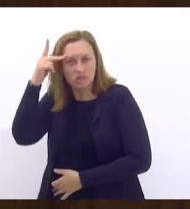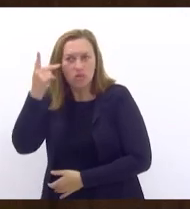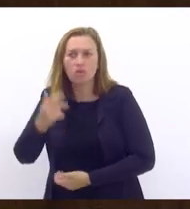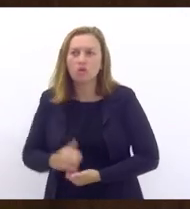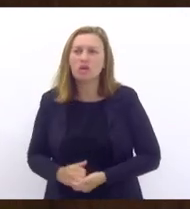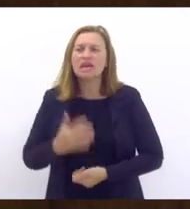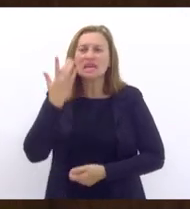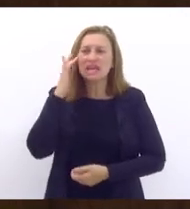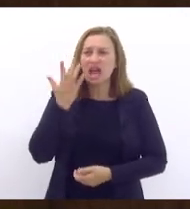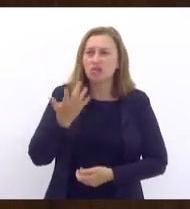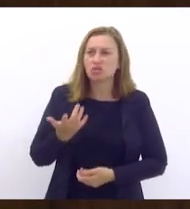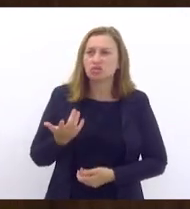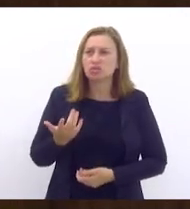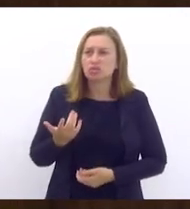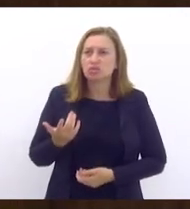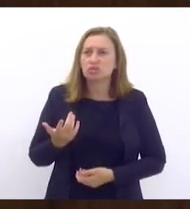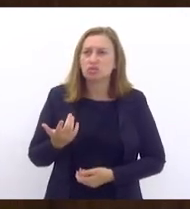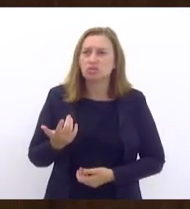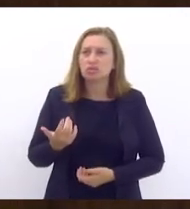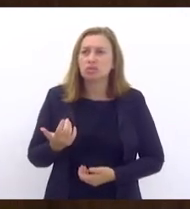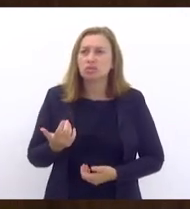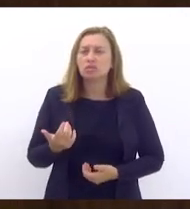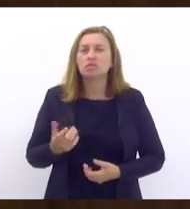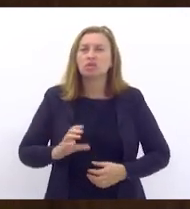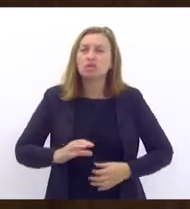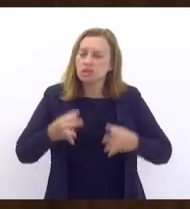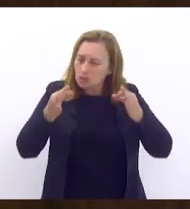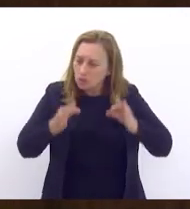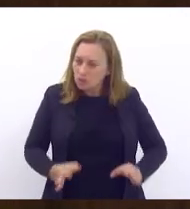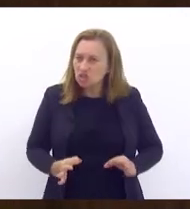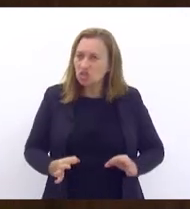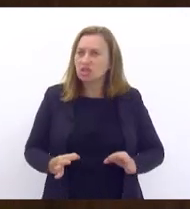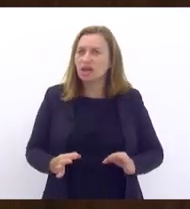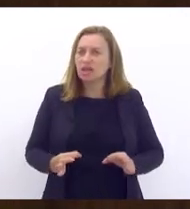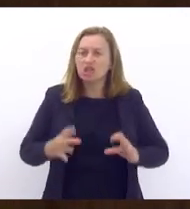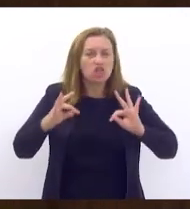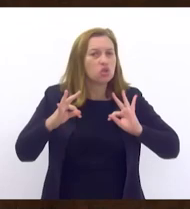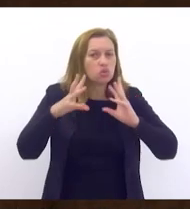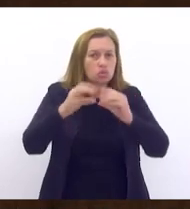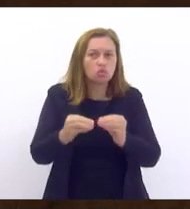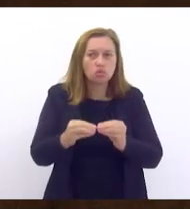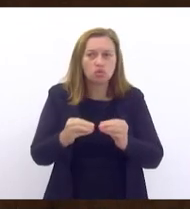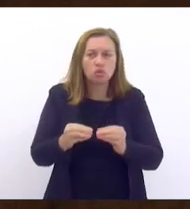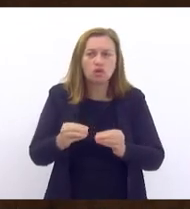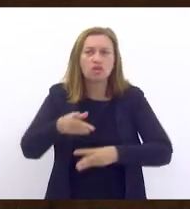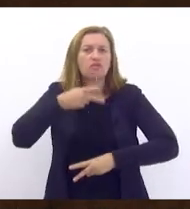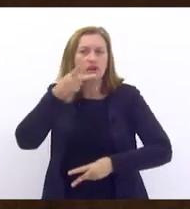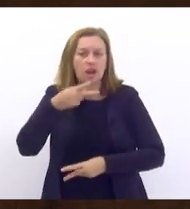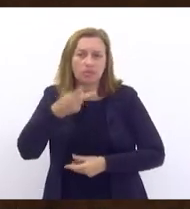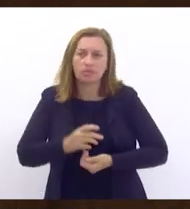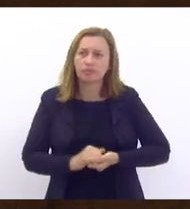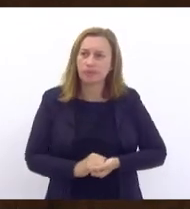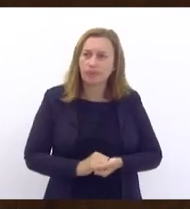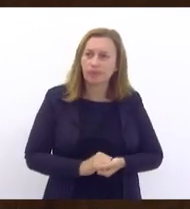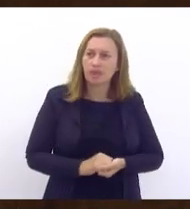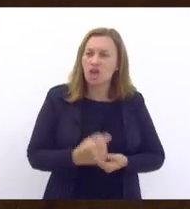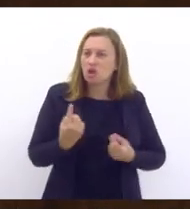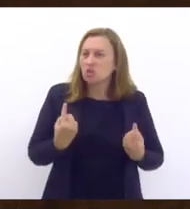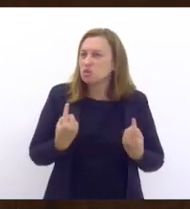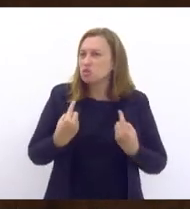que acho que a gente tem que ter honestidade intelectual em tudo que a gente debate. E eu sou